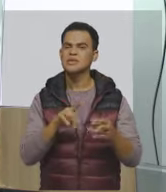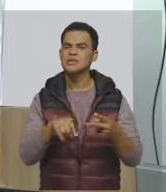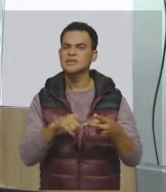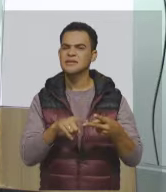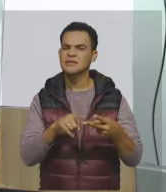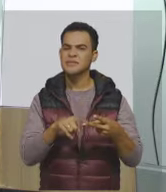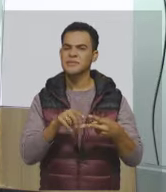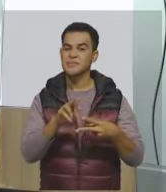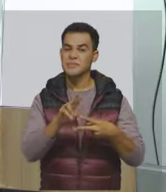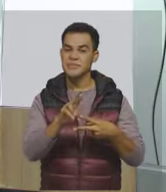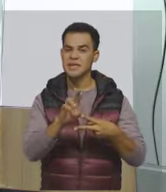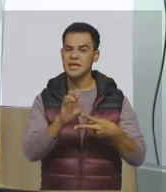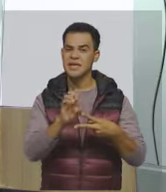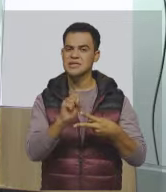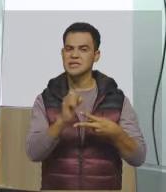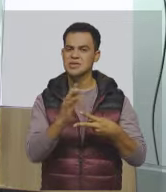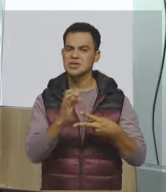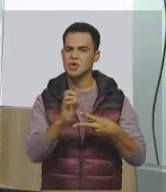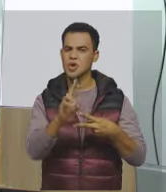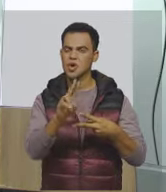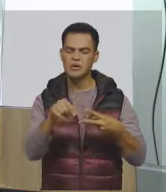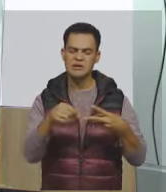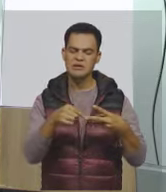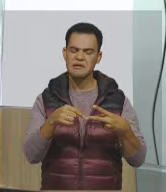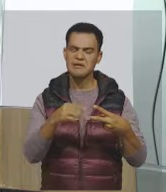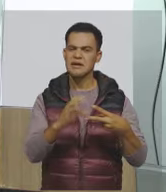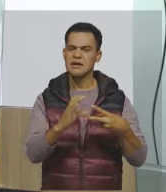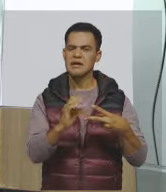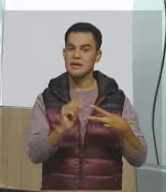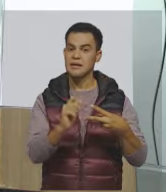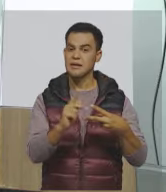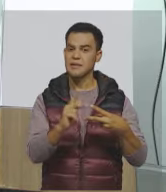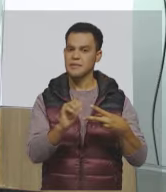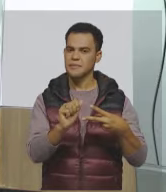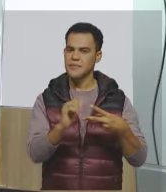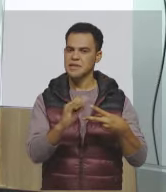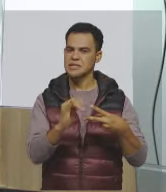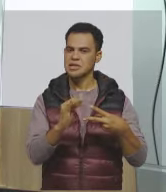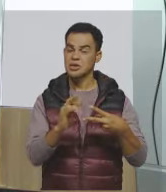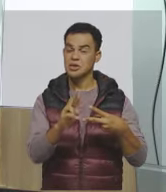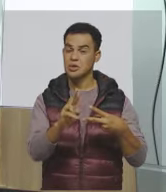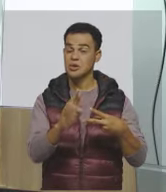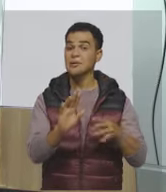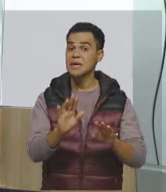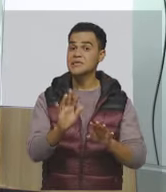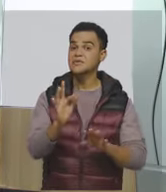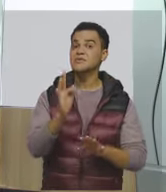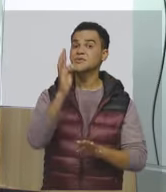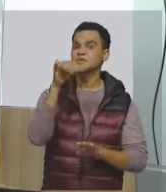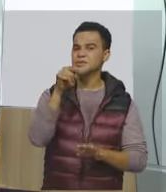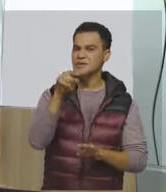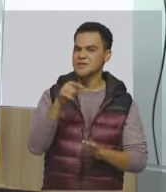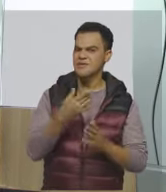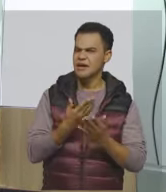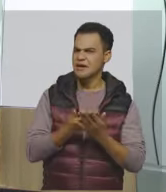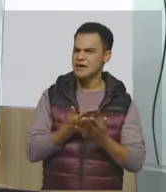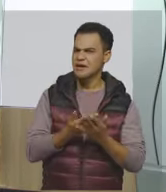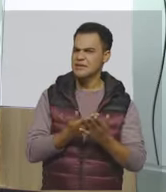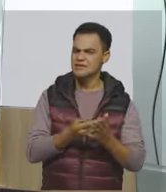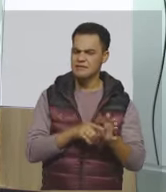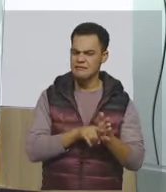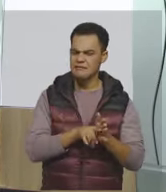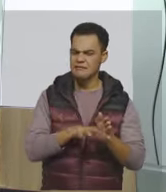abordar isso por enquanto. Quem for um dia seguir uma área técnica ou mesmo uma engenharia eletrônica ou